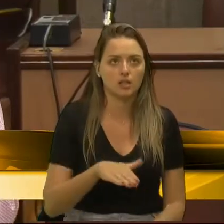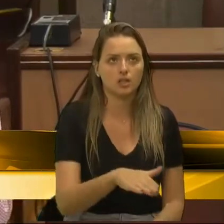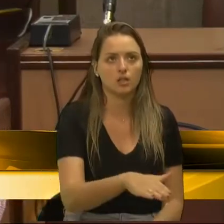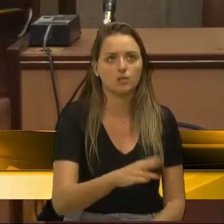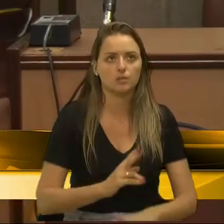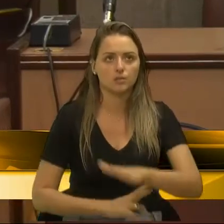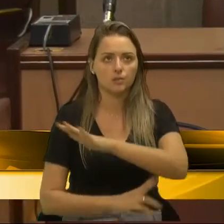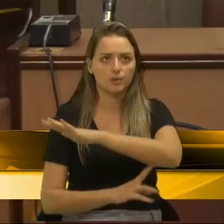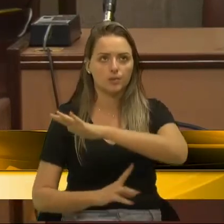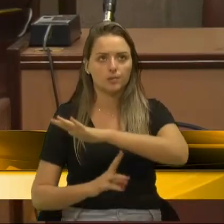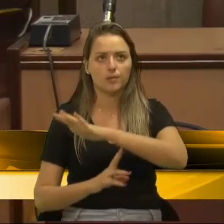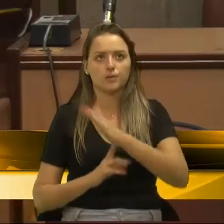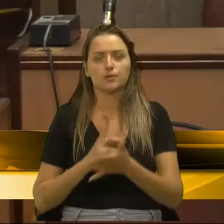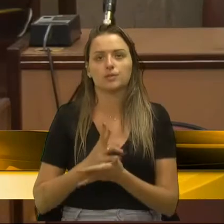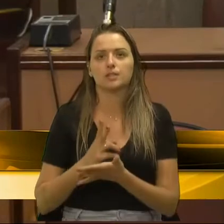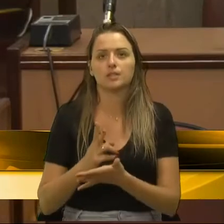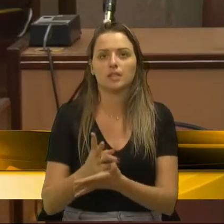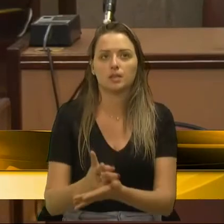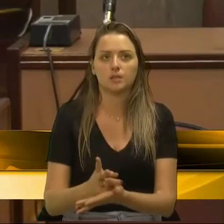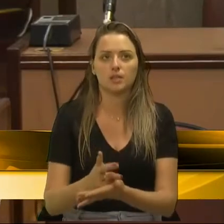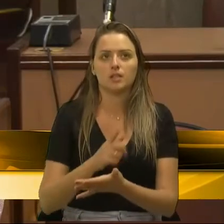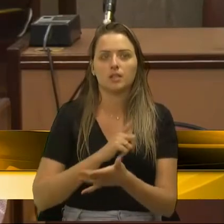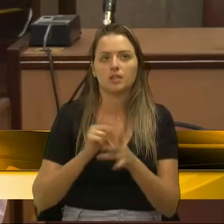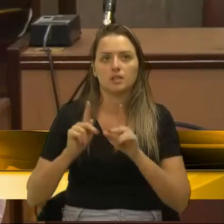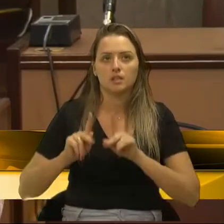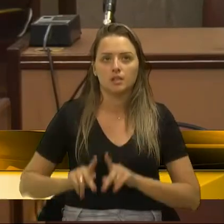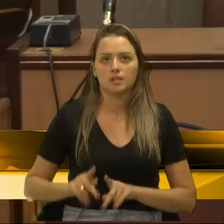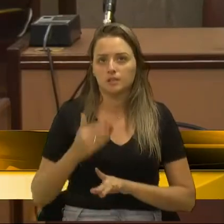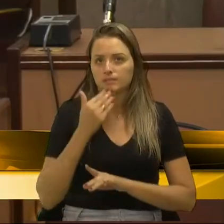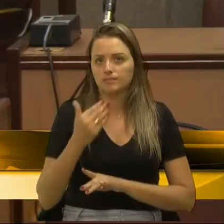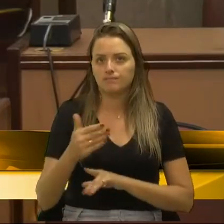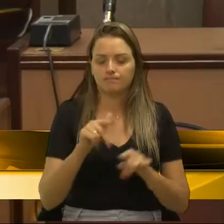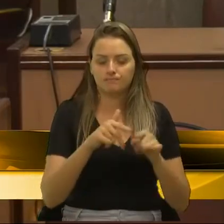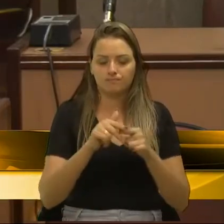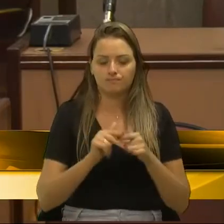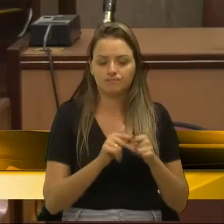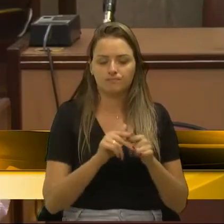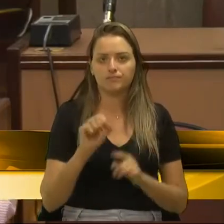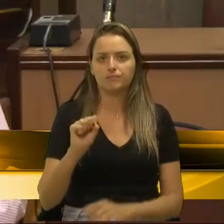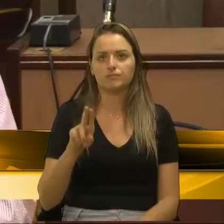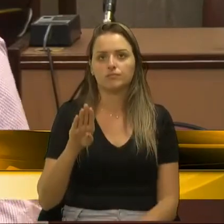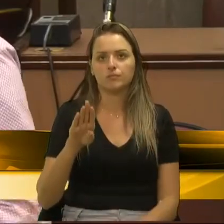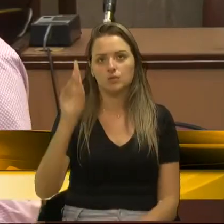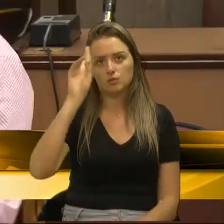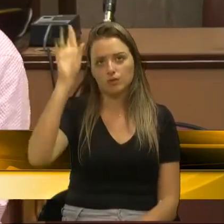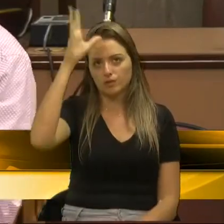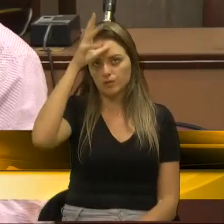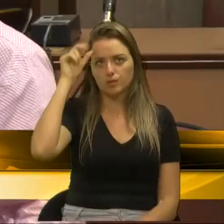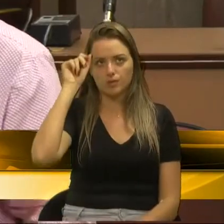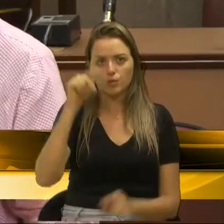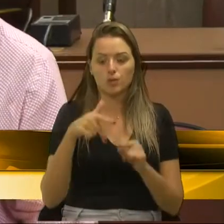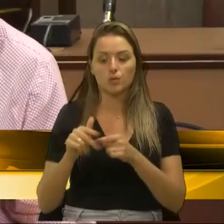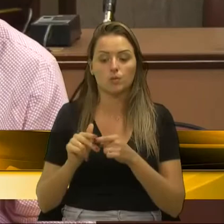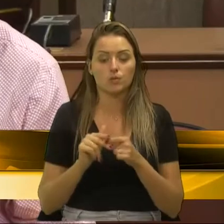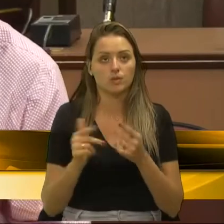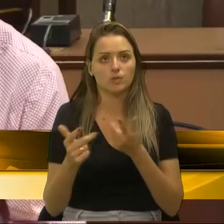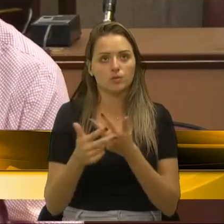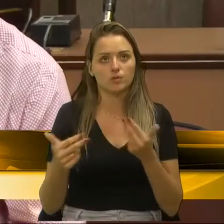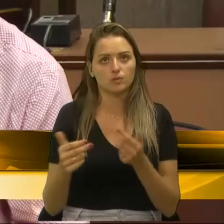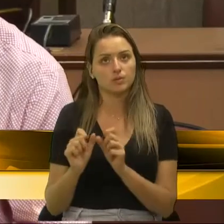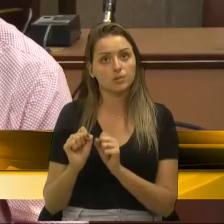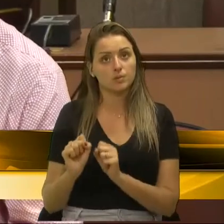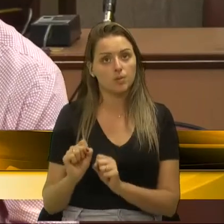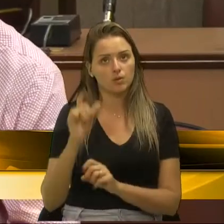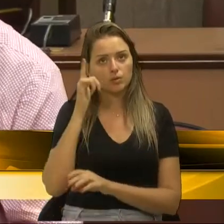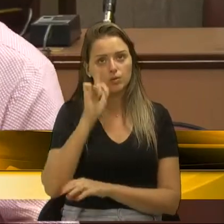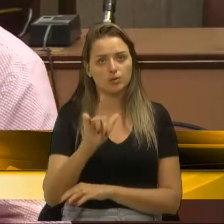Arroio Pinhal passa por cima, o morador estava pedindo melhorias, o subprefeito já foi lá, fiz as melhorias daquilo que é pertinente,